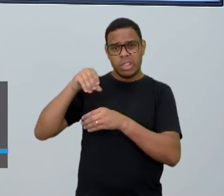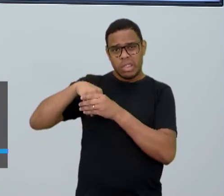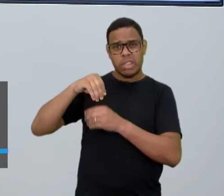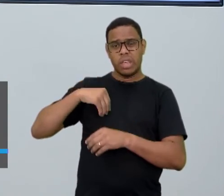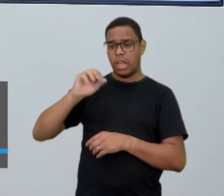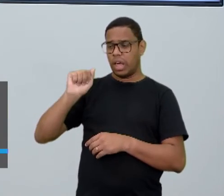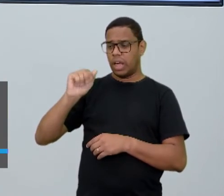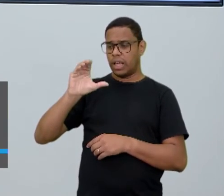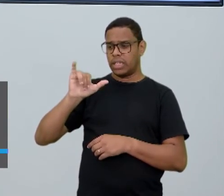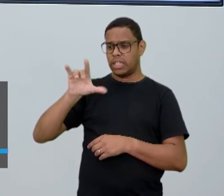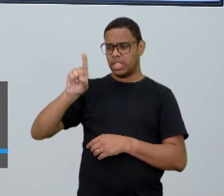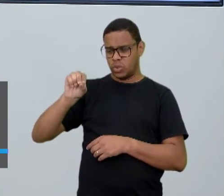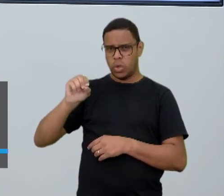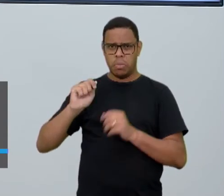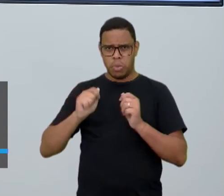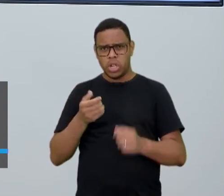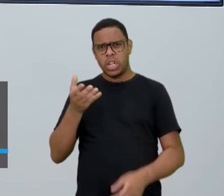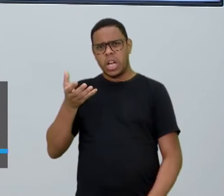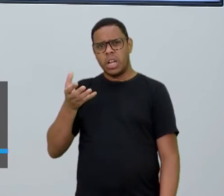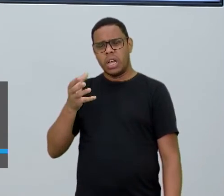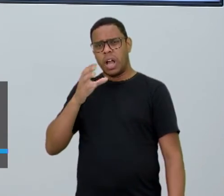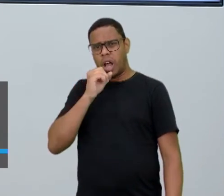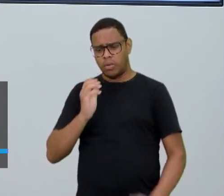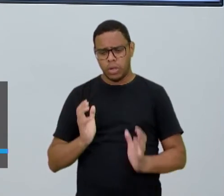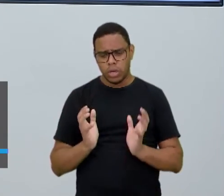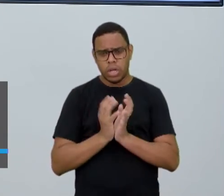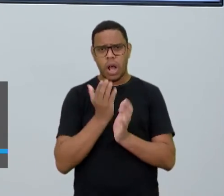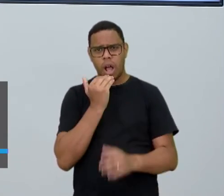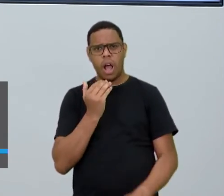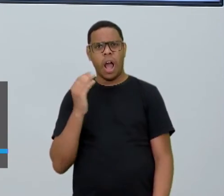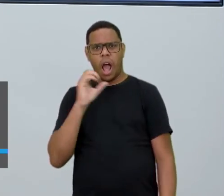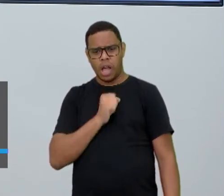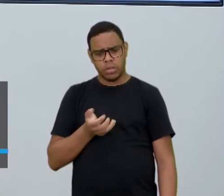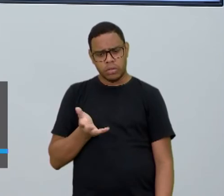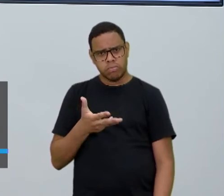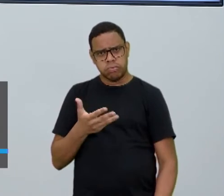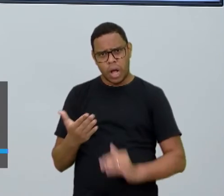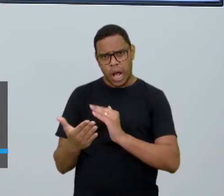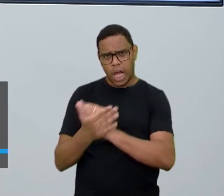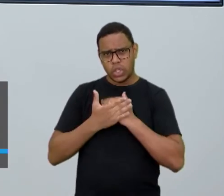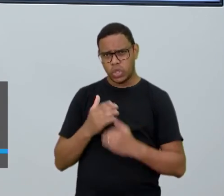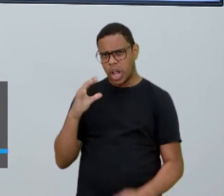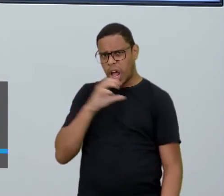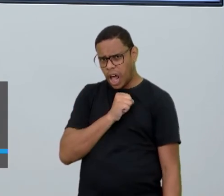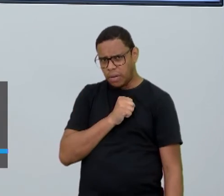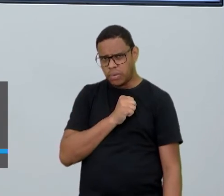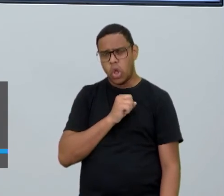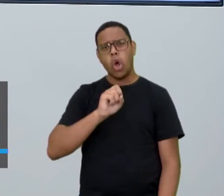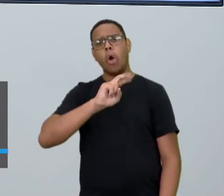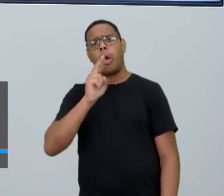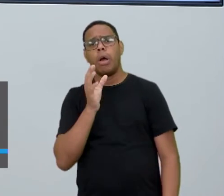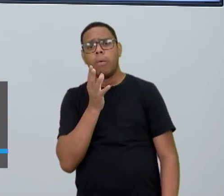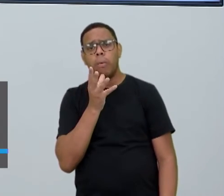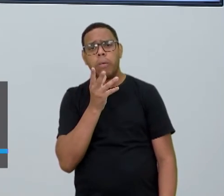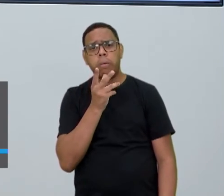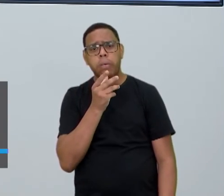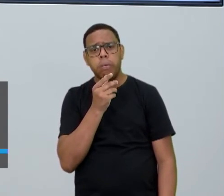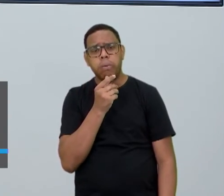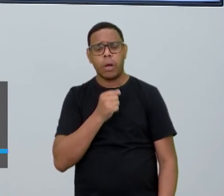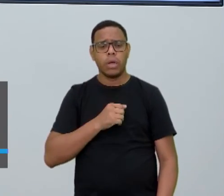pode acelerar o processo digestório? Será que isso pode aí, né, retardar o processo